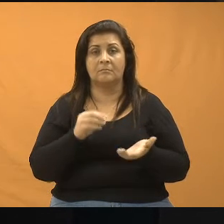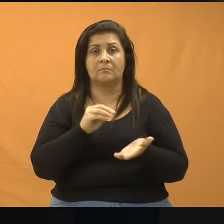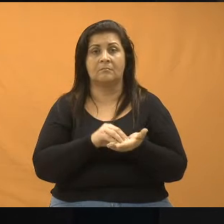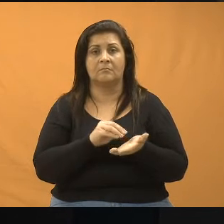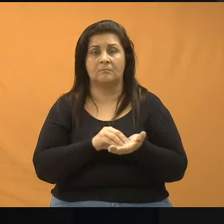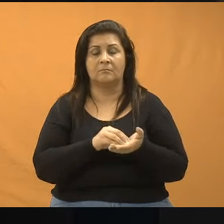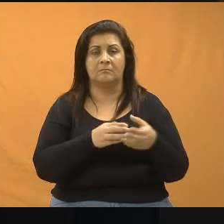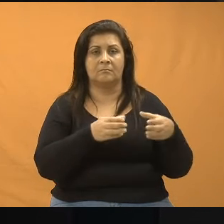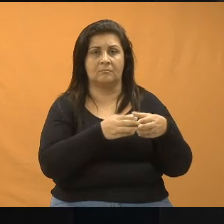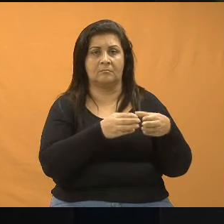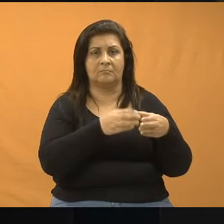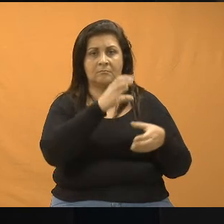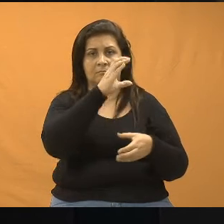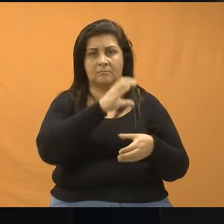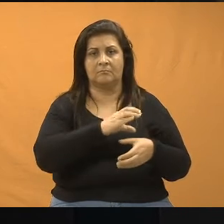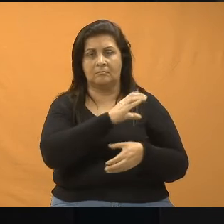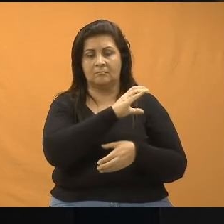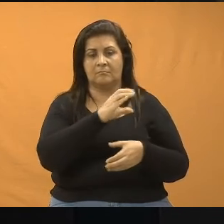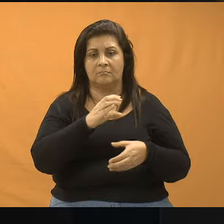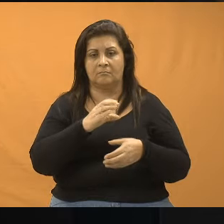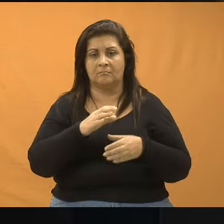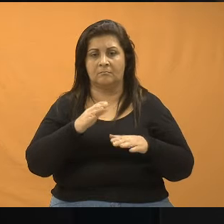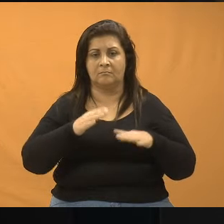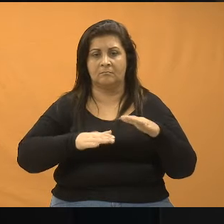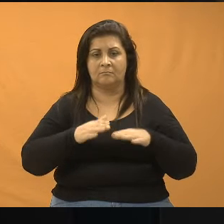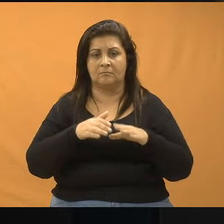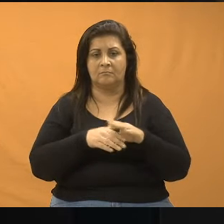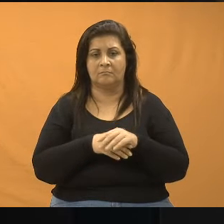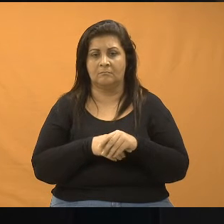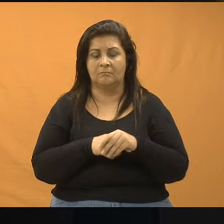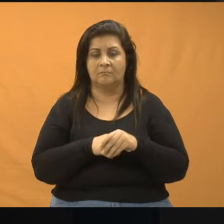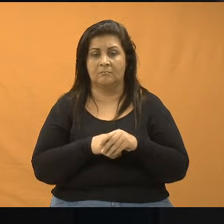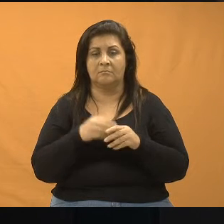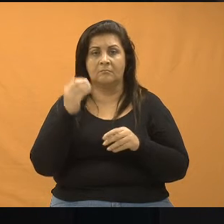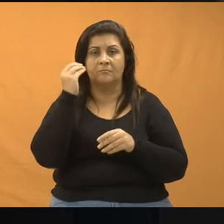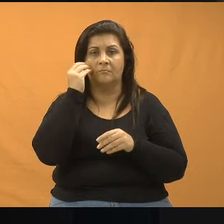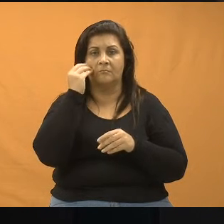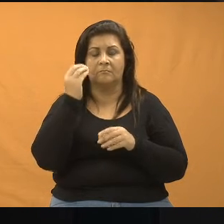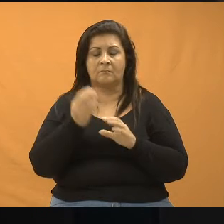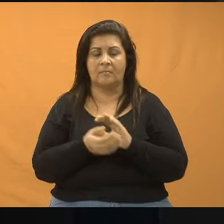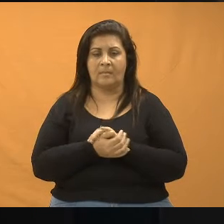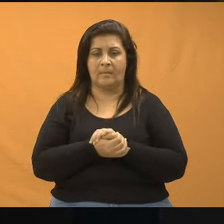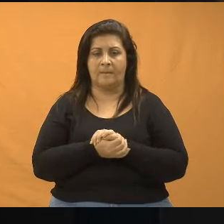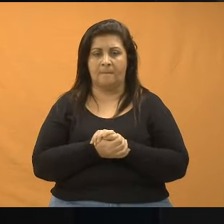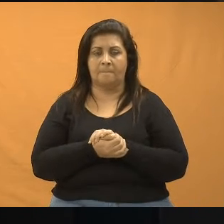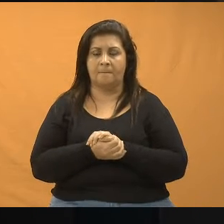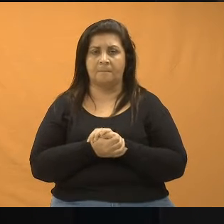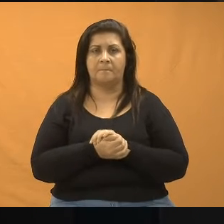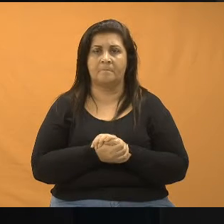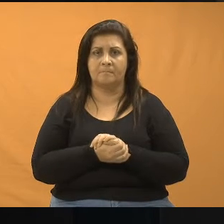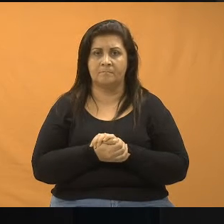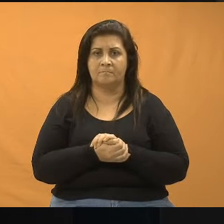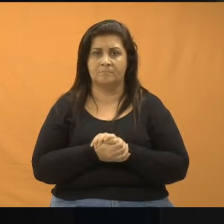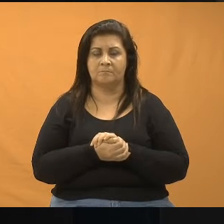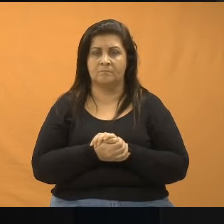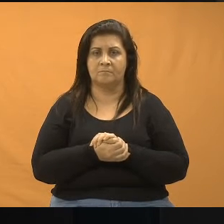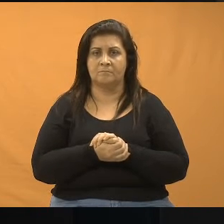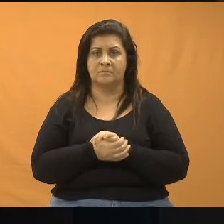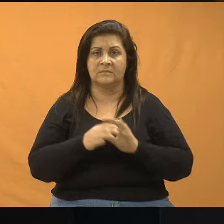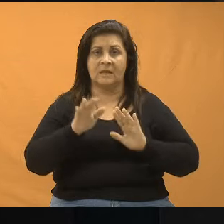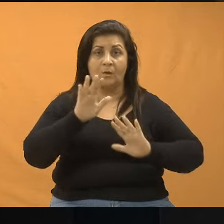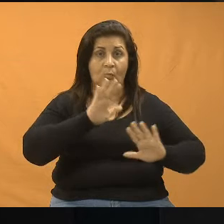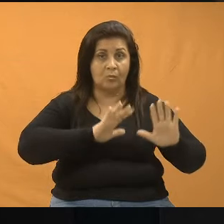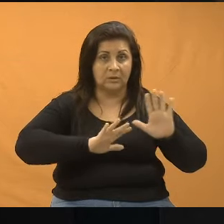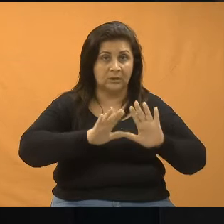mesmo para a Irmandade talvez seja só para deixar a bem experiência. Claro, é o seguinte: a gestão não será feita pela